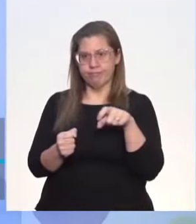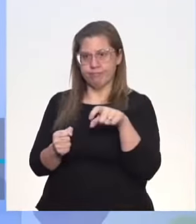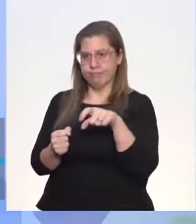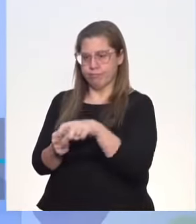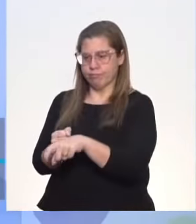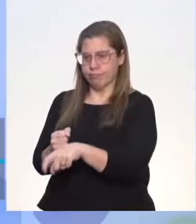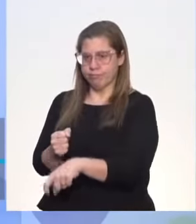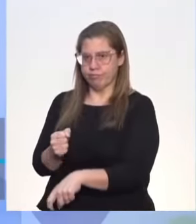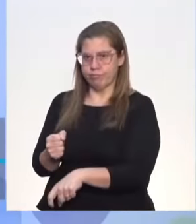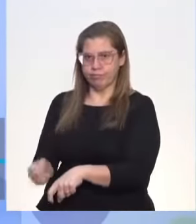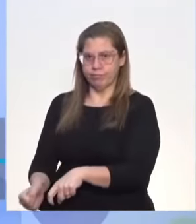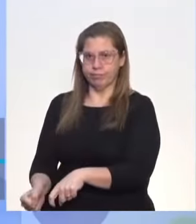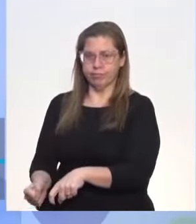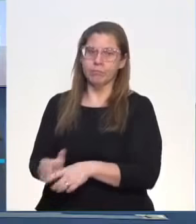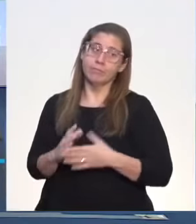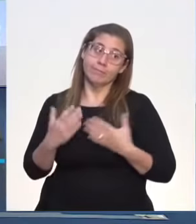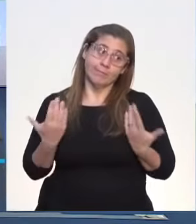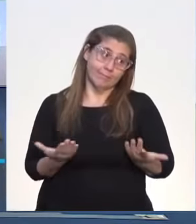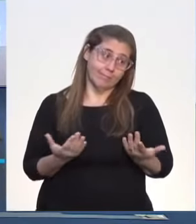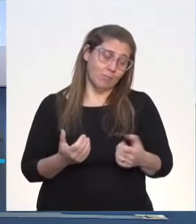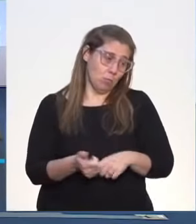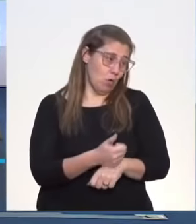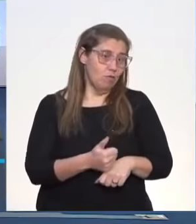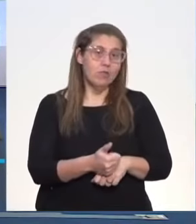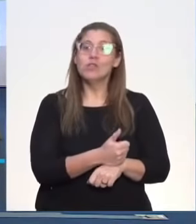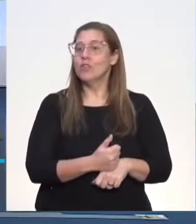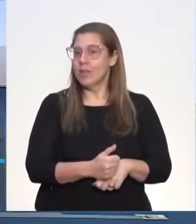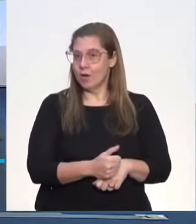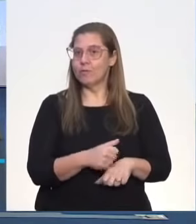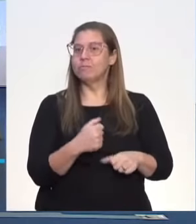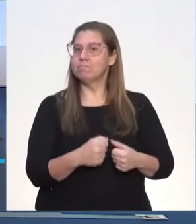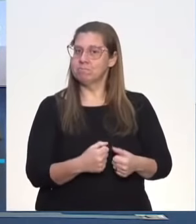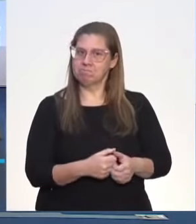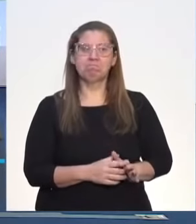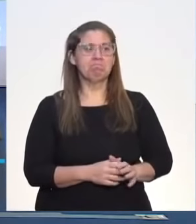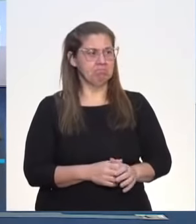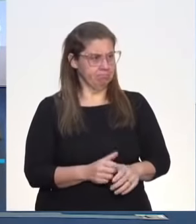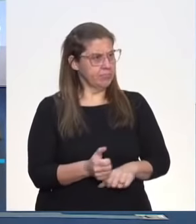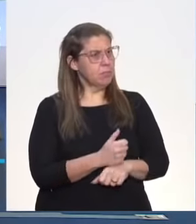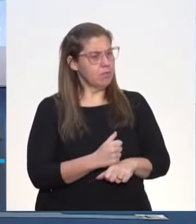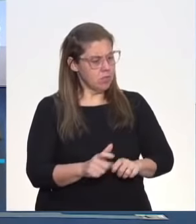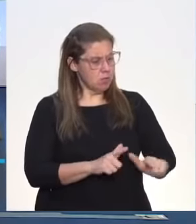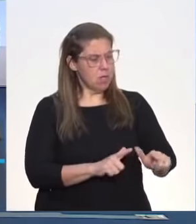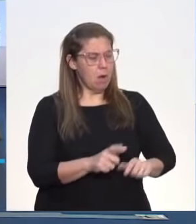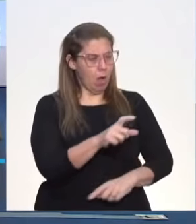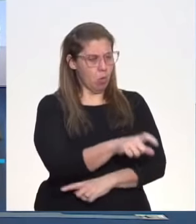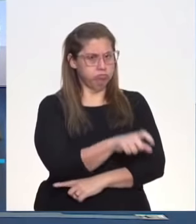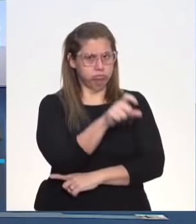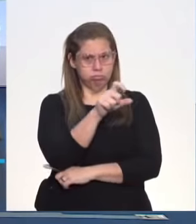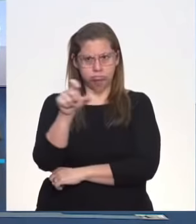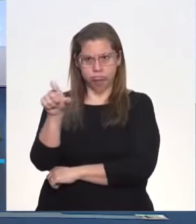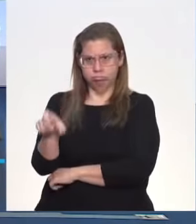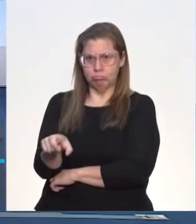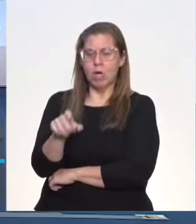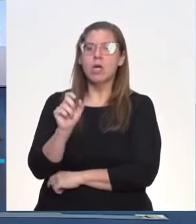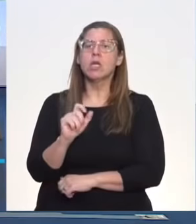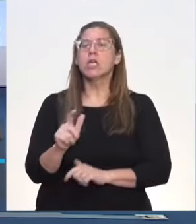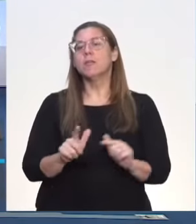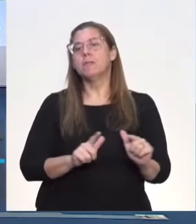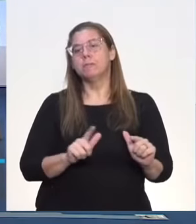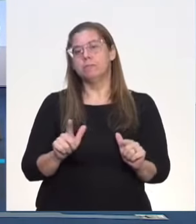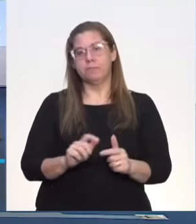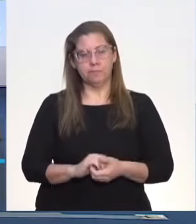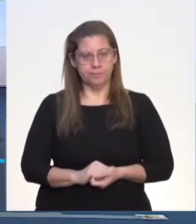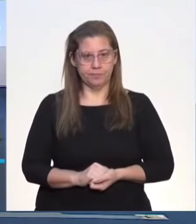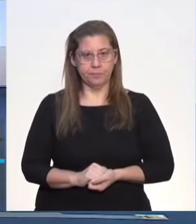tudo ele faz um serviço ali que é um serviço especializado né ter um cara especialista e tal e quem faz o serviço braçal e